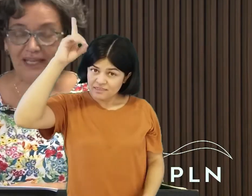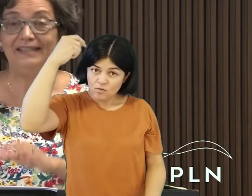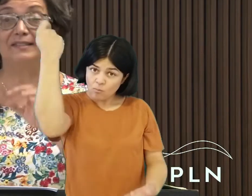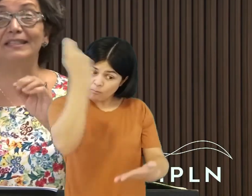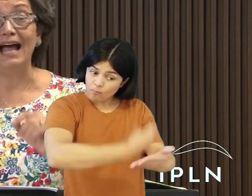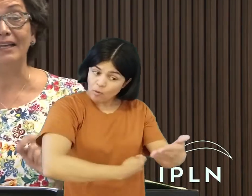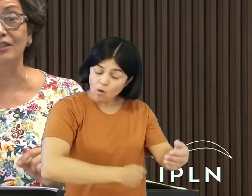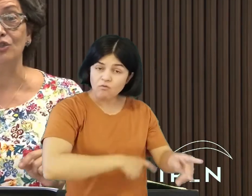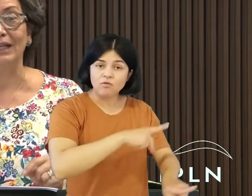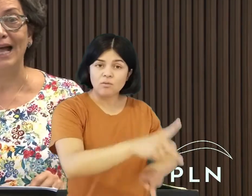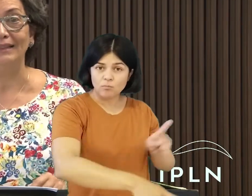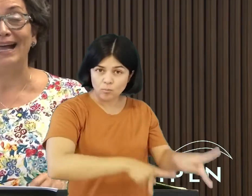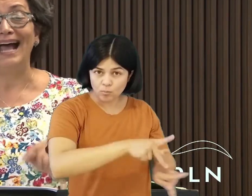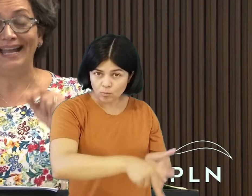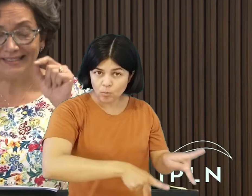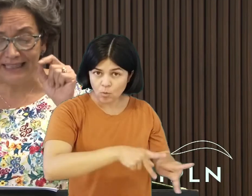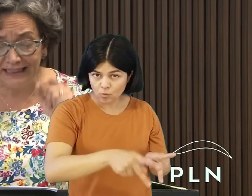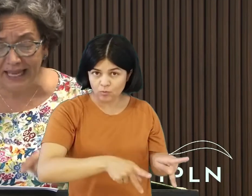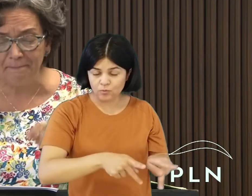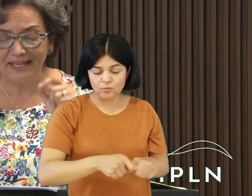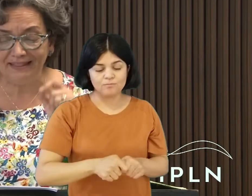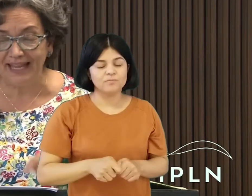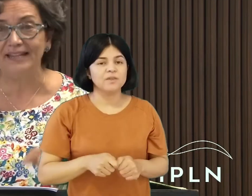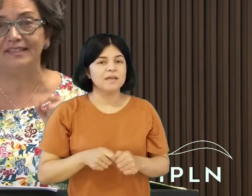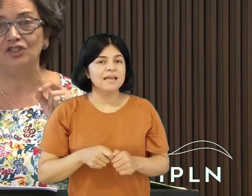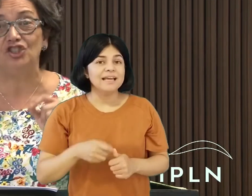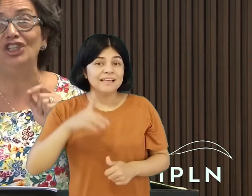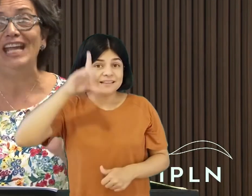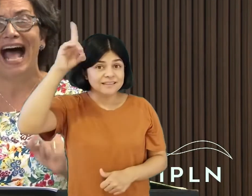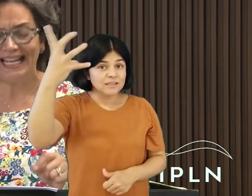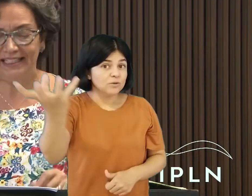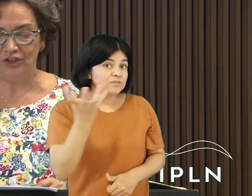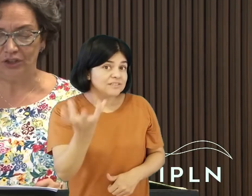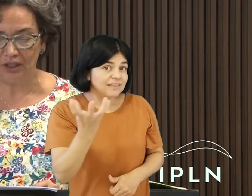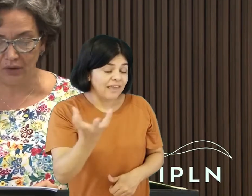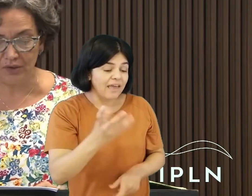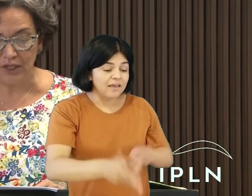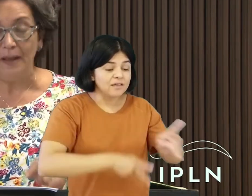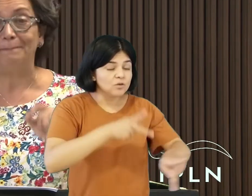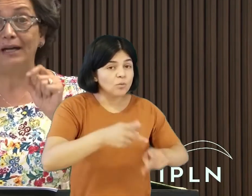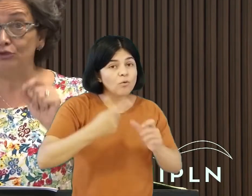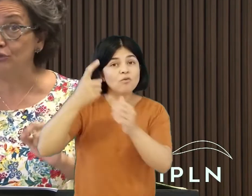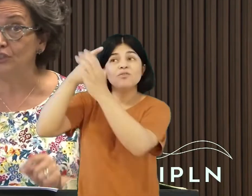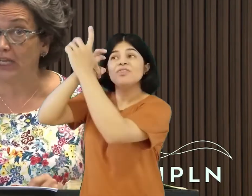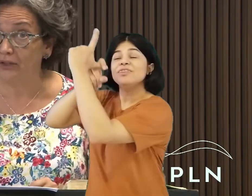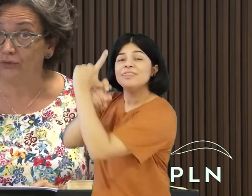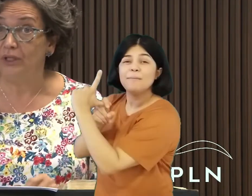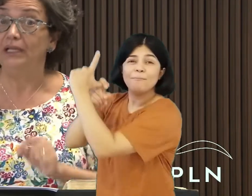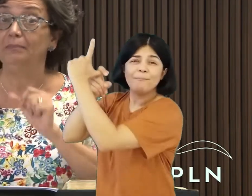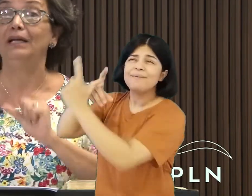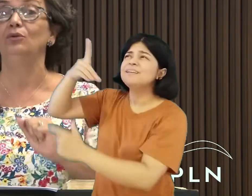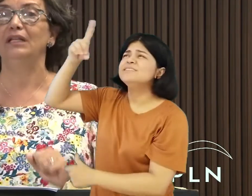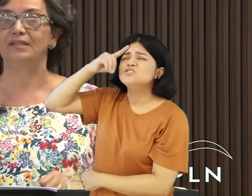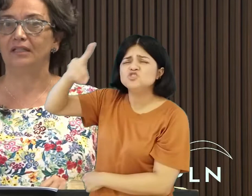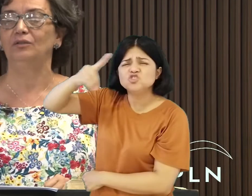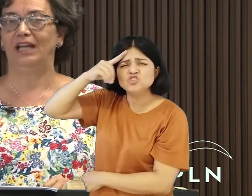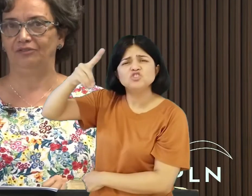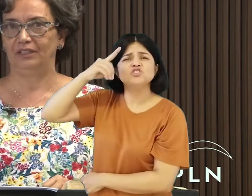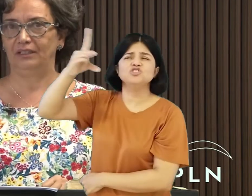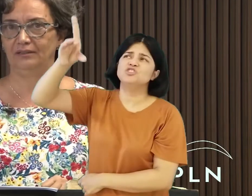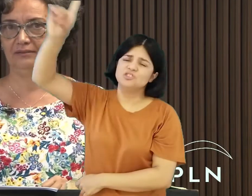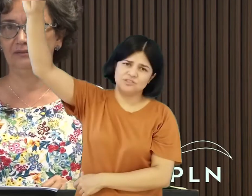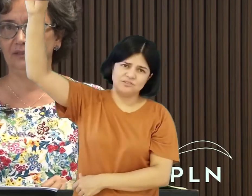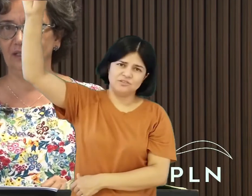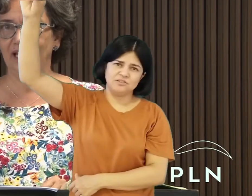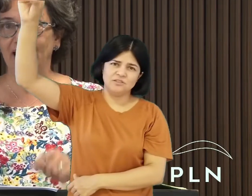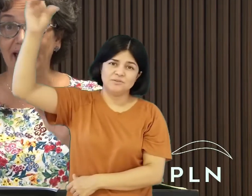povo está relacionada a essa dependência diária de Deus para o sustento e manutenção da